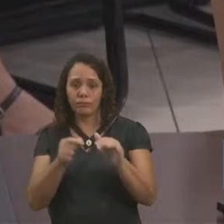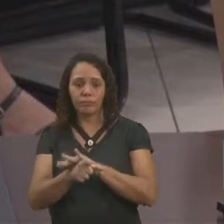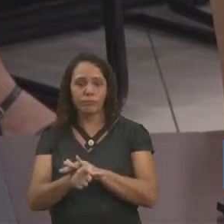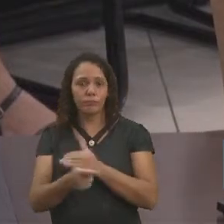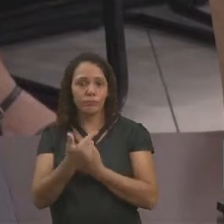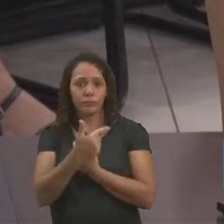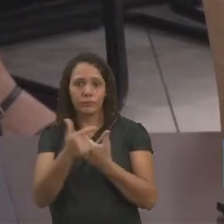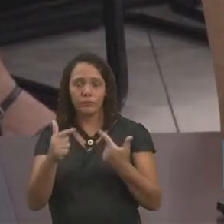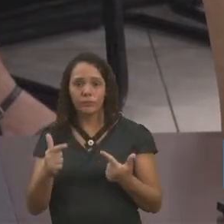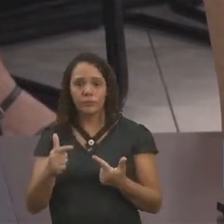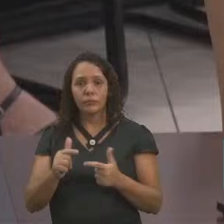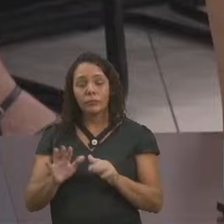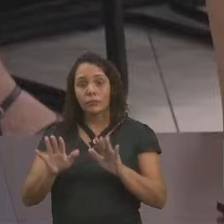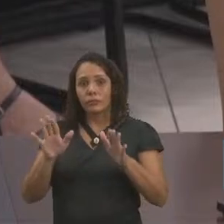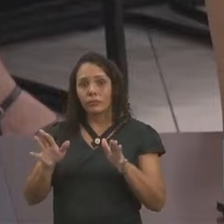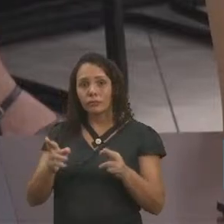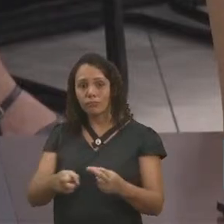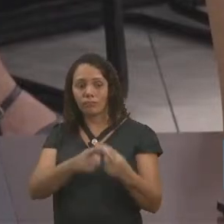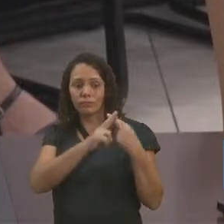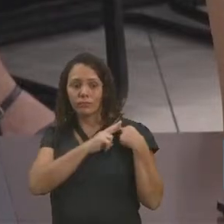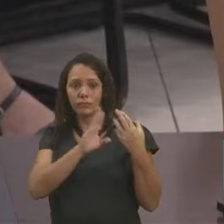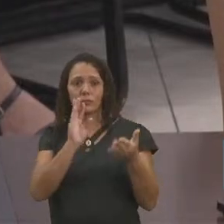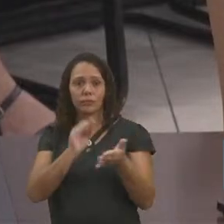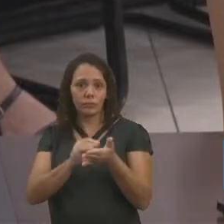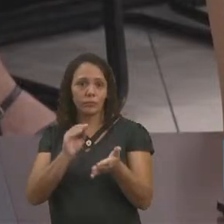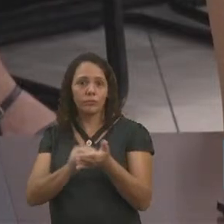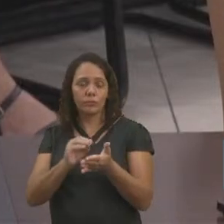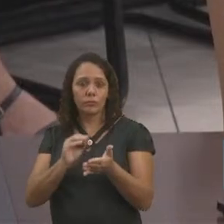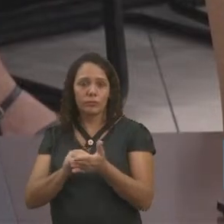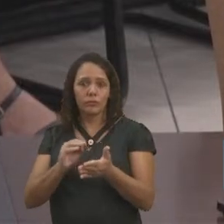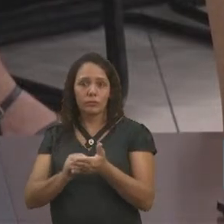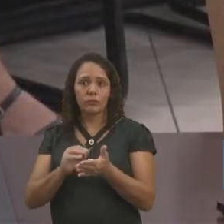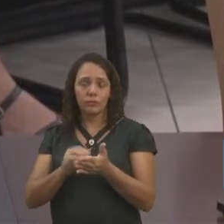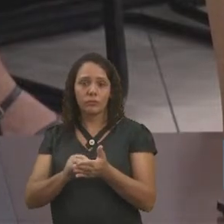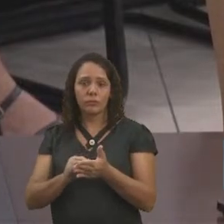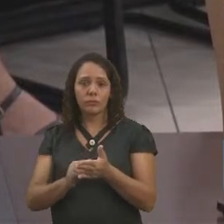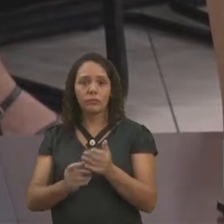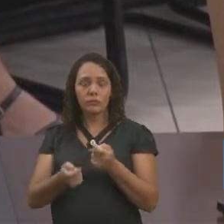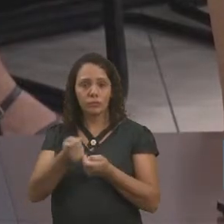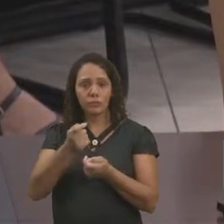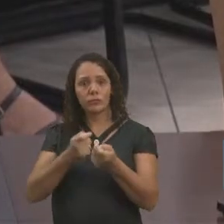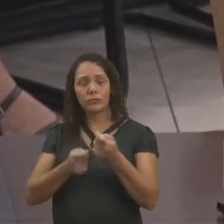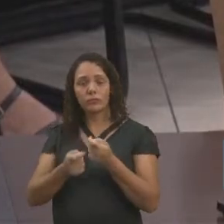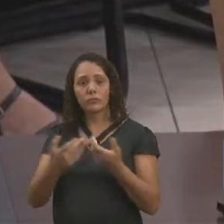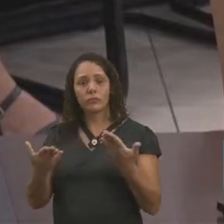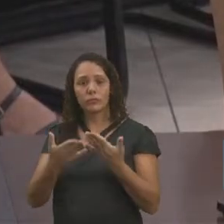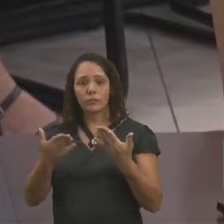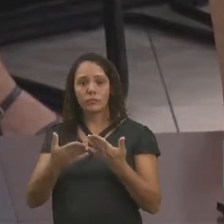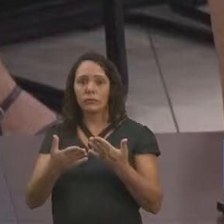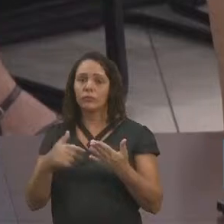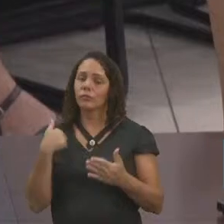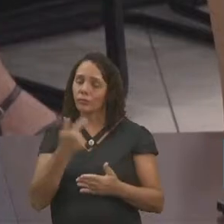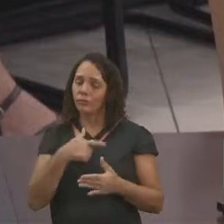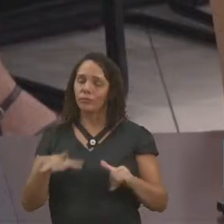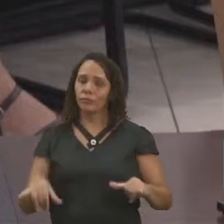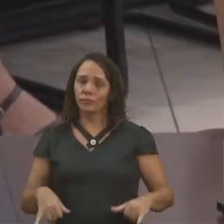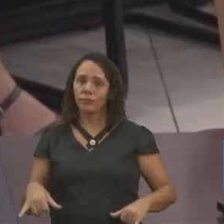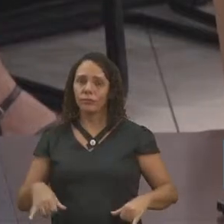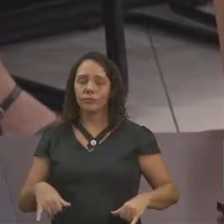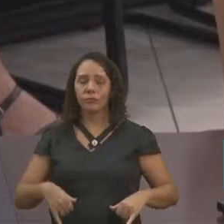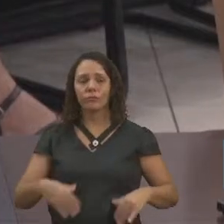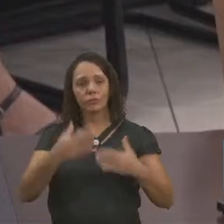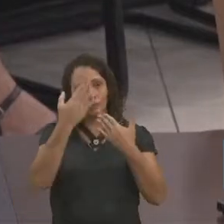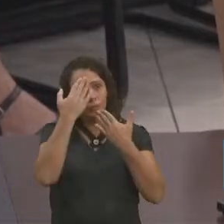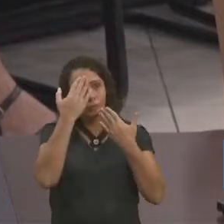realizados. Então, essa irresponsabilidade do ponto de vista das finanças está tendo um reflexo agora. Olha, quero agradecer muito